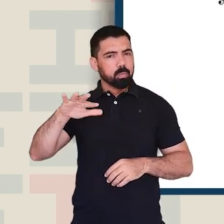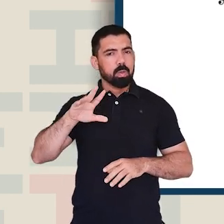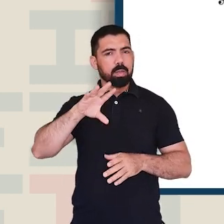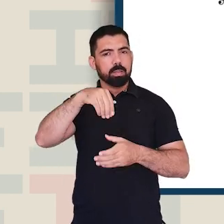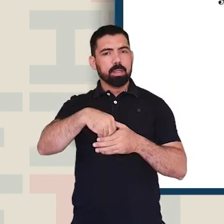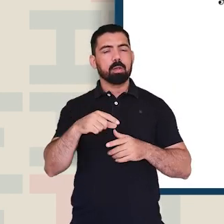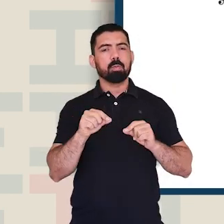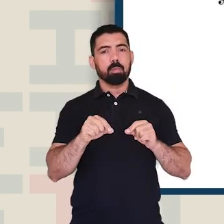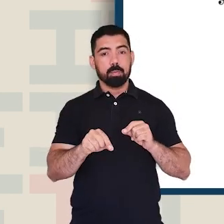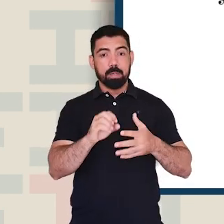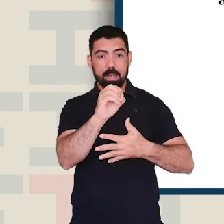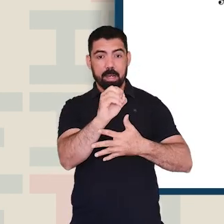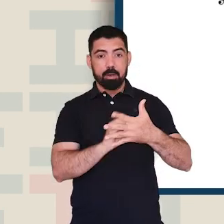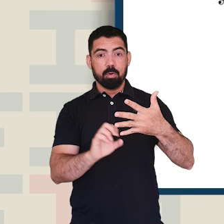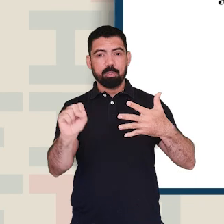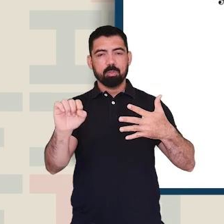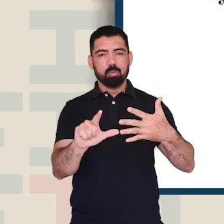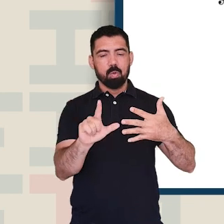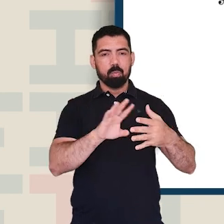acorde de sol. Ó.